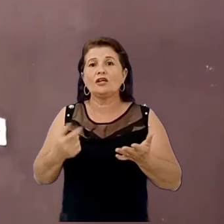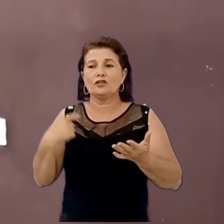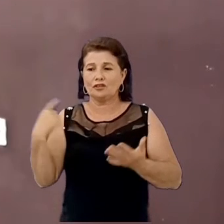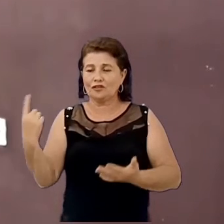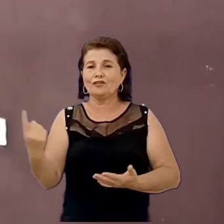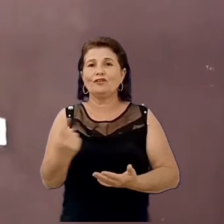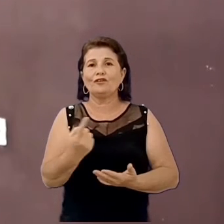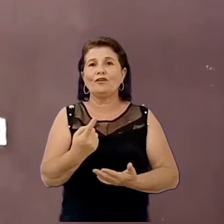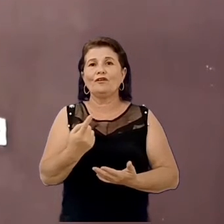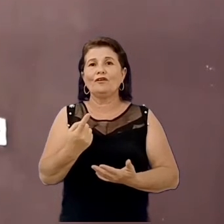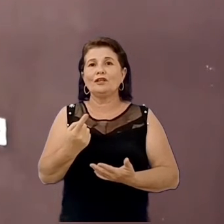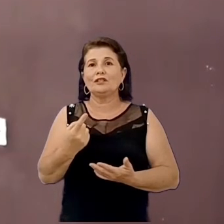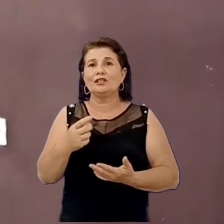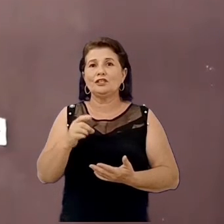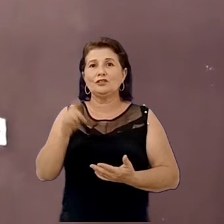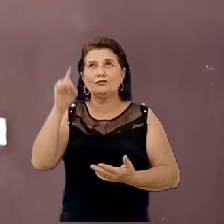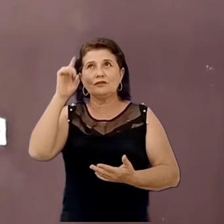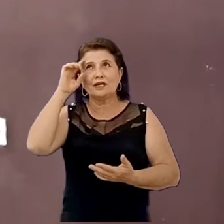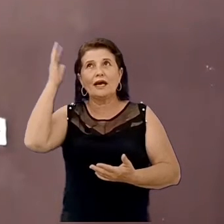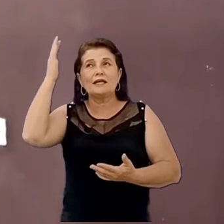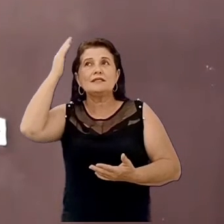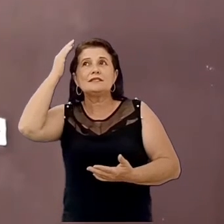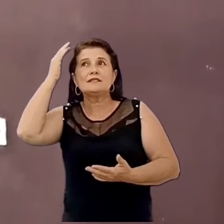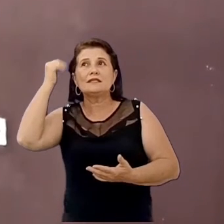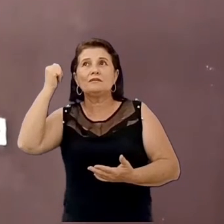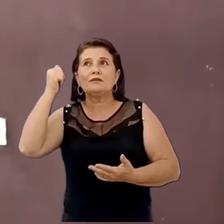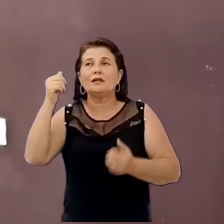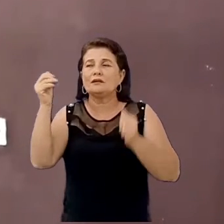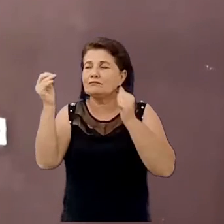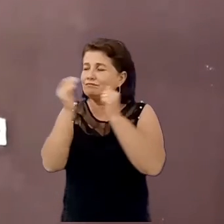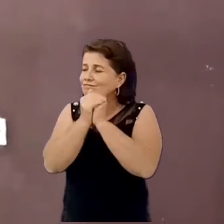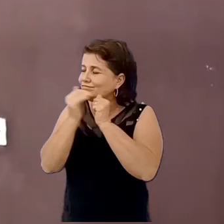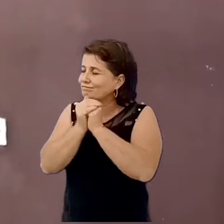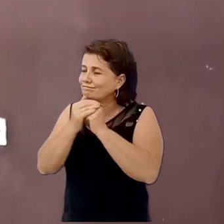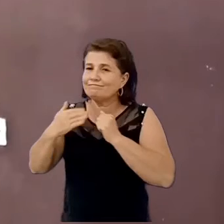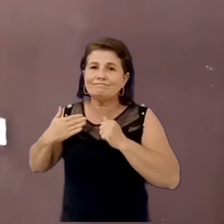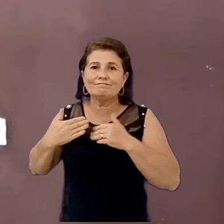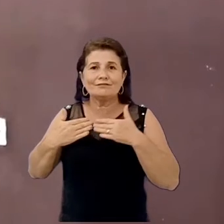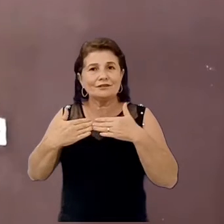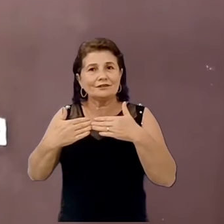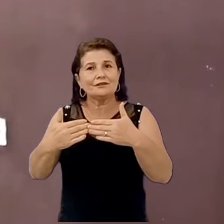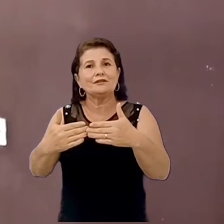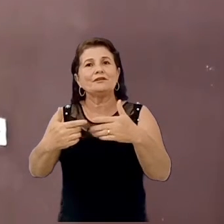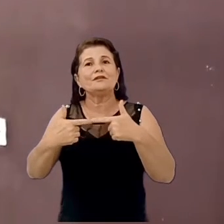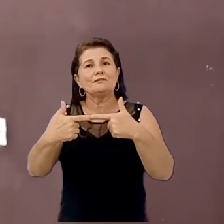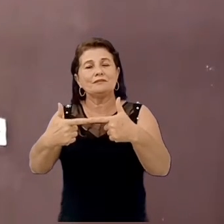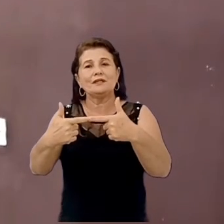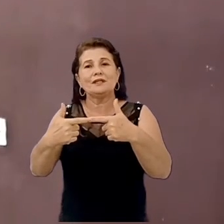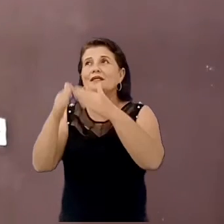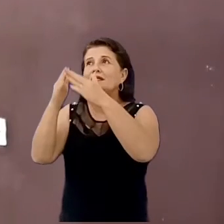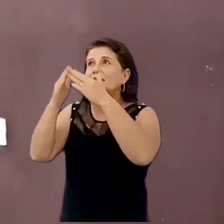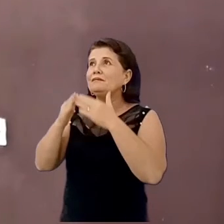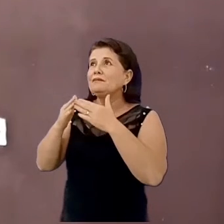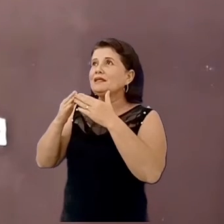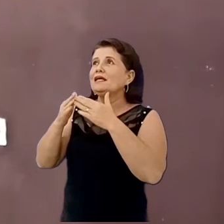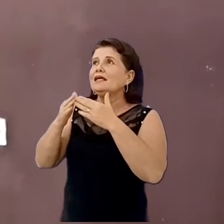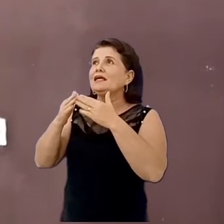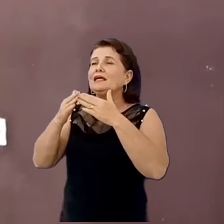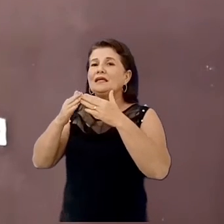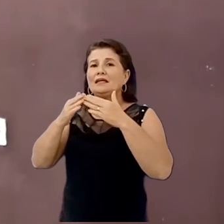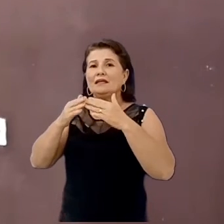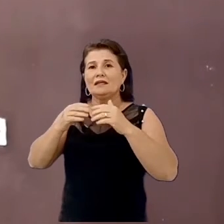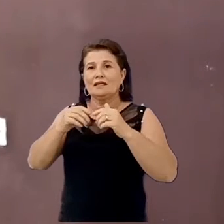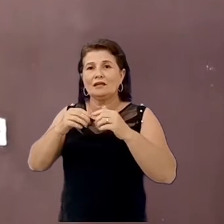nós, desde o dia que soubemos disso, não deixamos de orar por vocês e de pedir que transbordem do